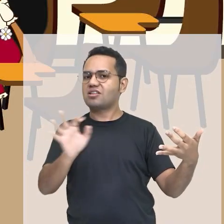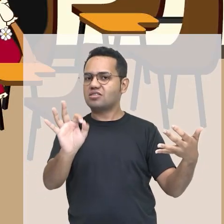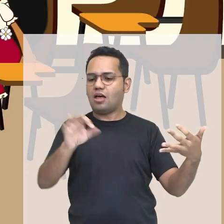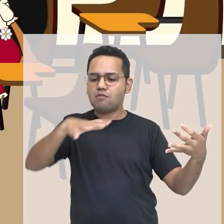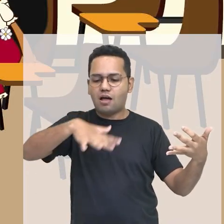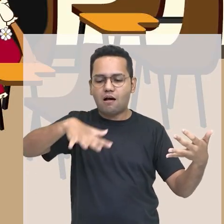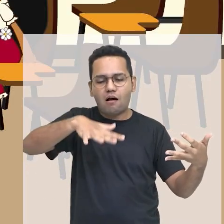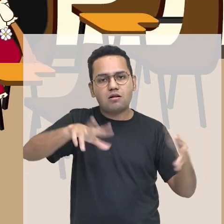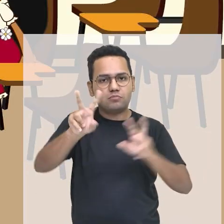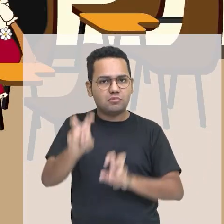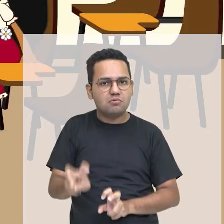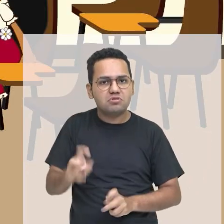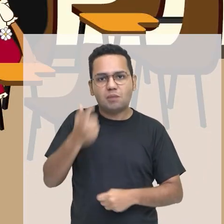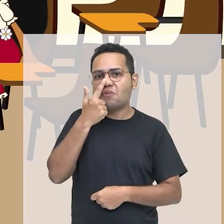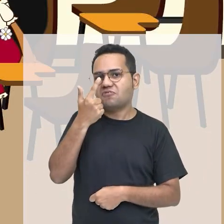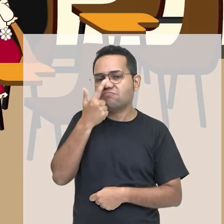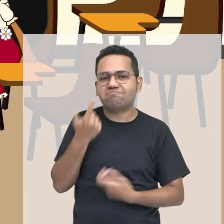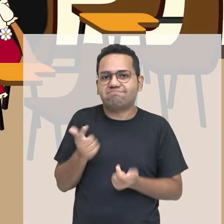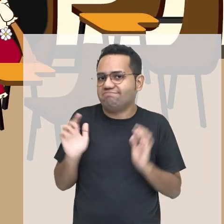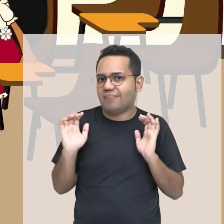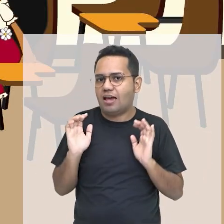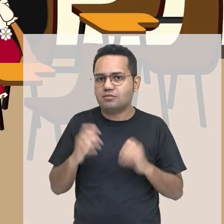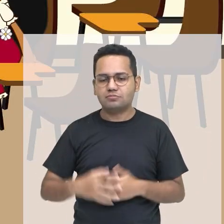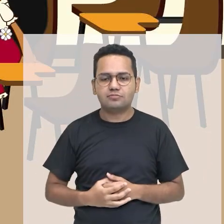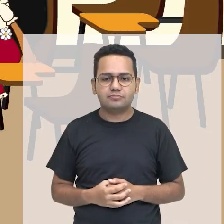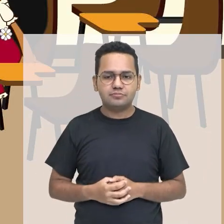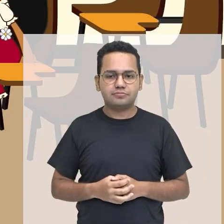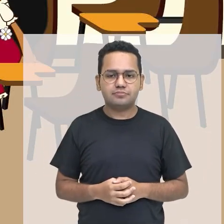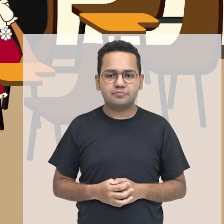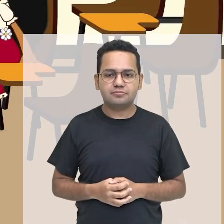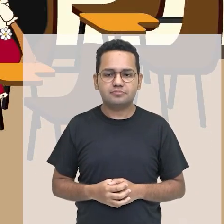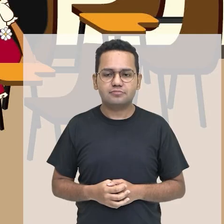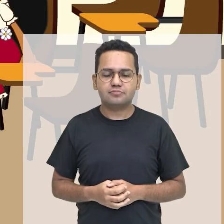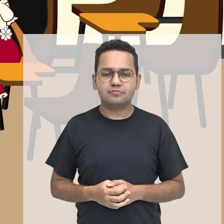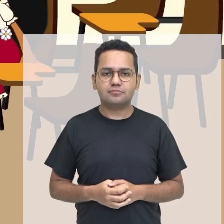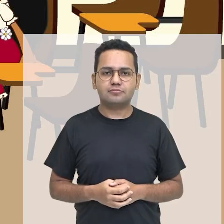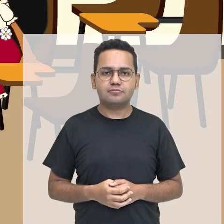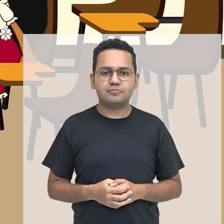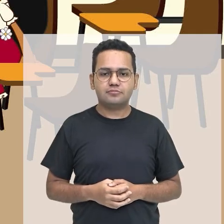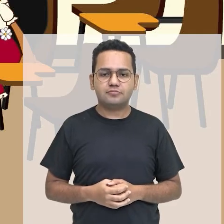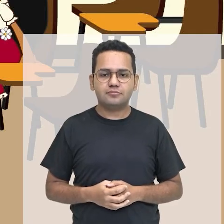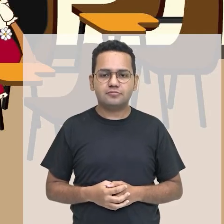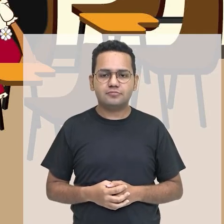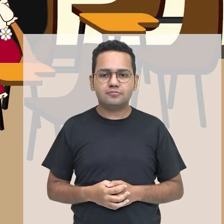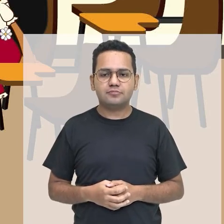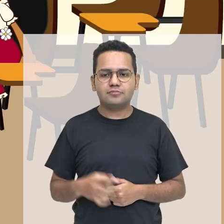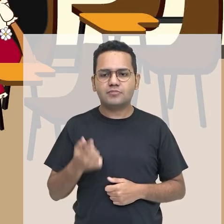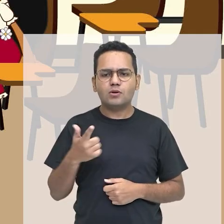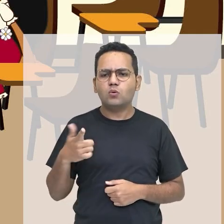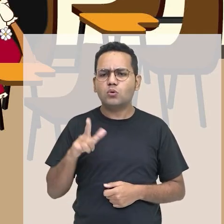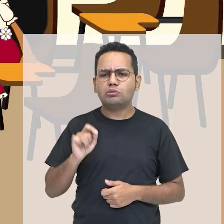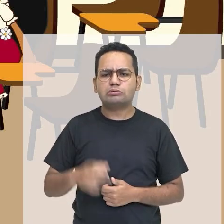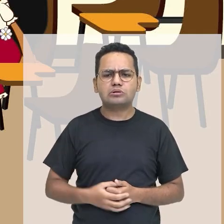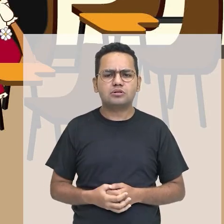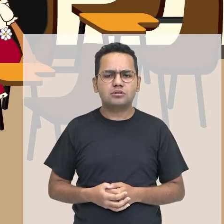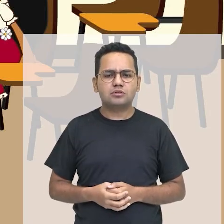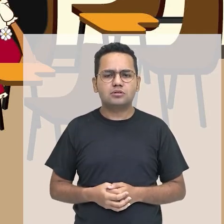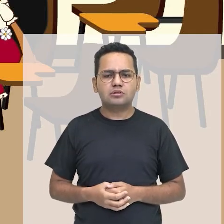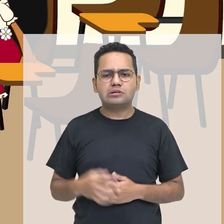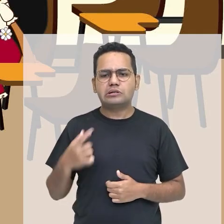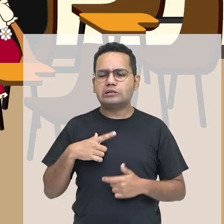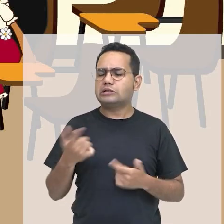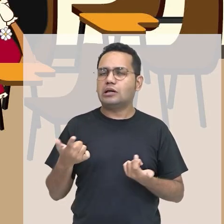leu nada sobre, então as pessoas acabam falando algo que não lhe interessa. Ou então ele estava frustrado por alguma coisa,